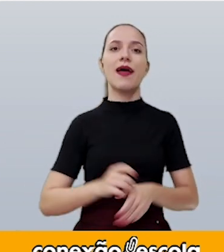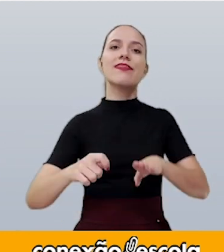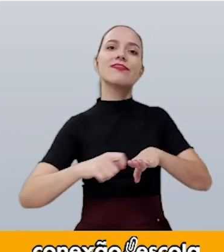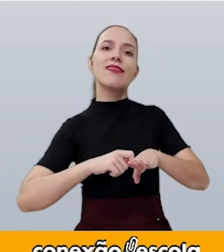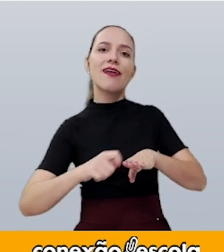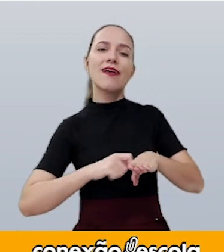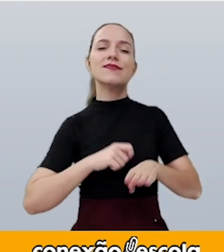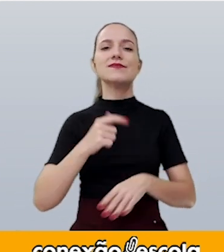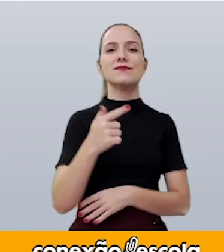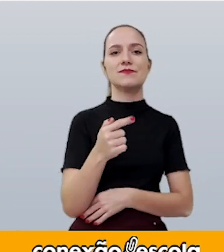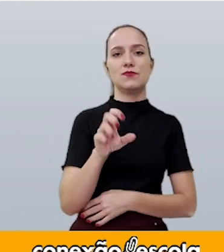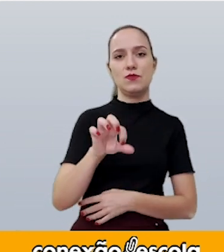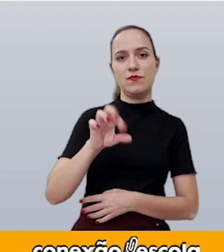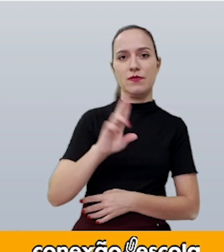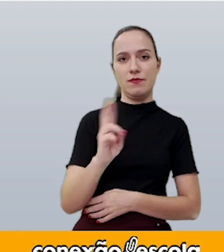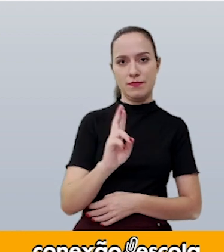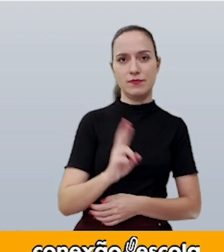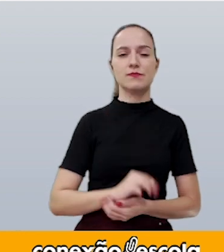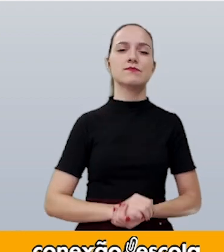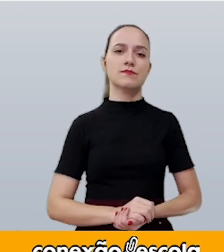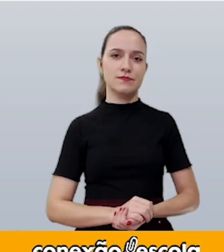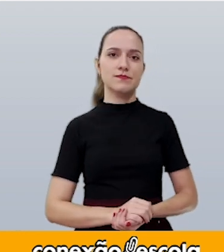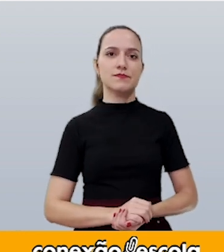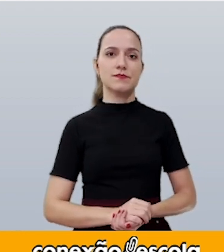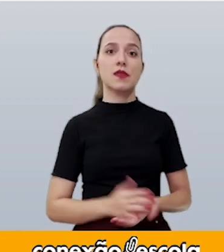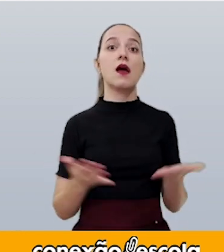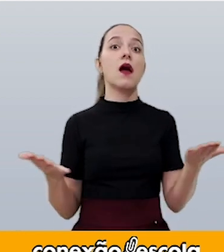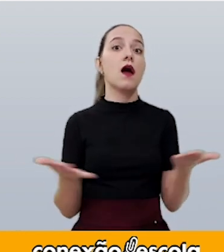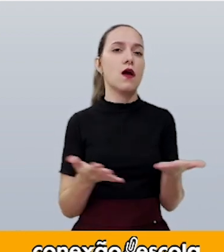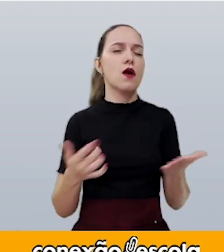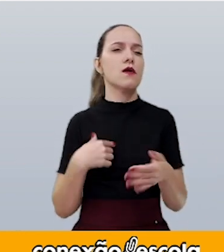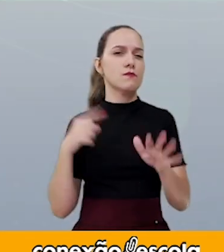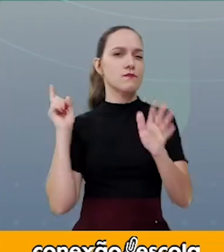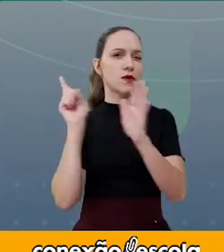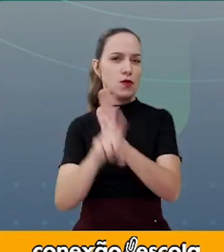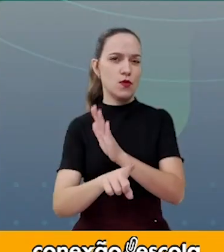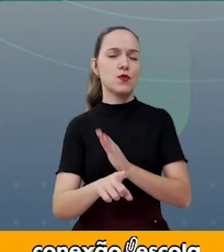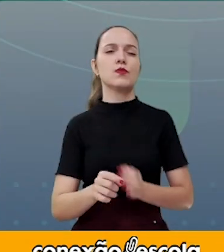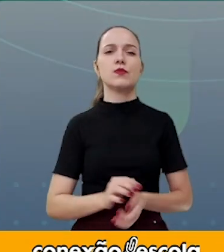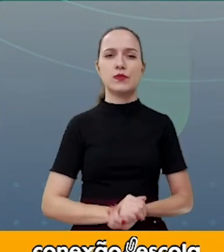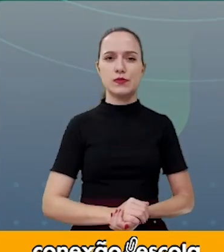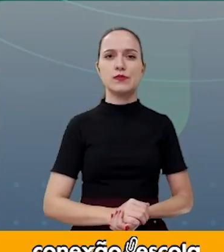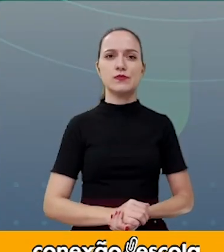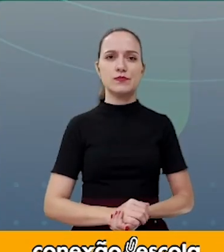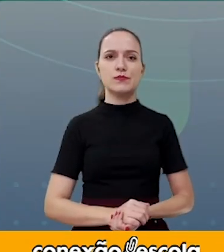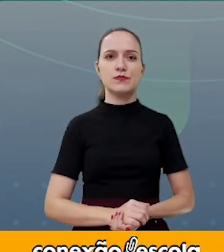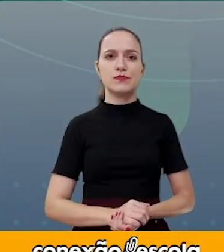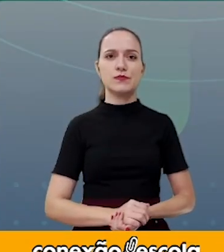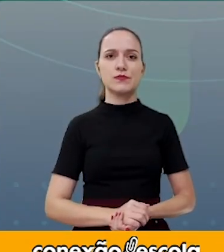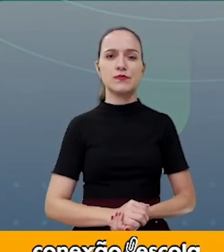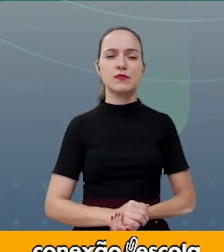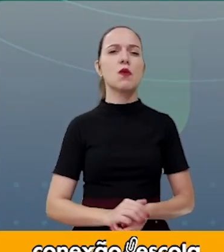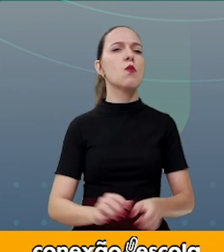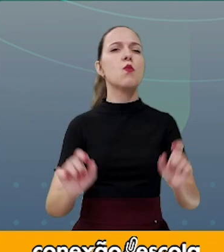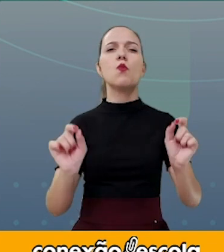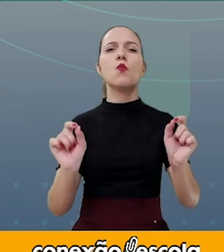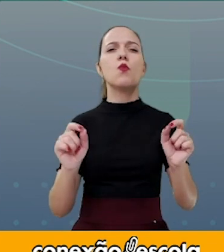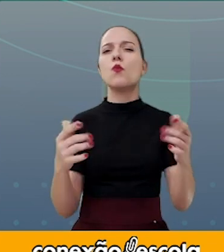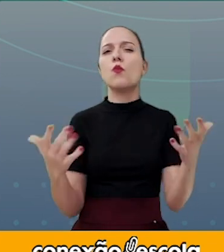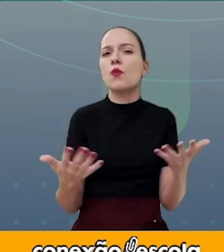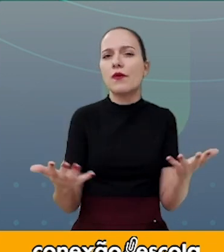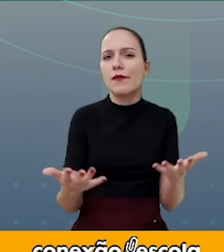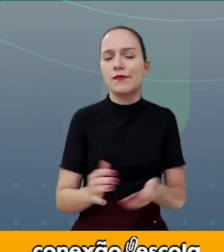R$ 79,00. Agora eu te pergunto, o que se